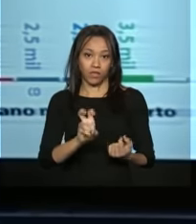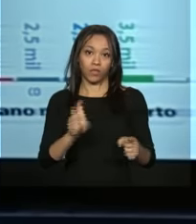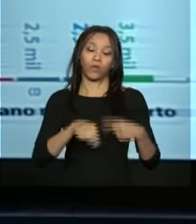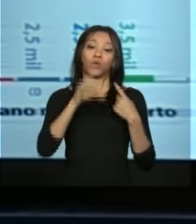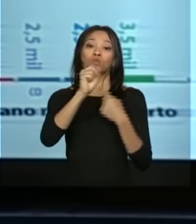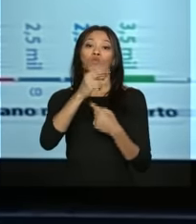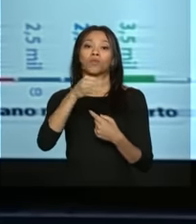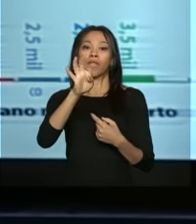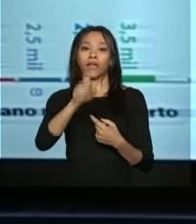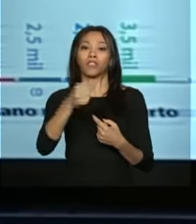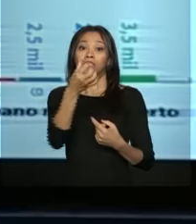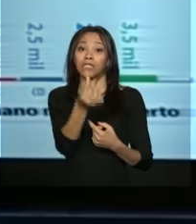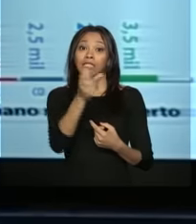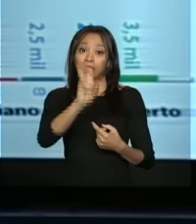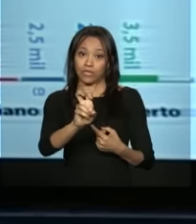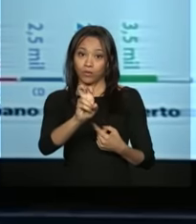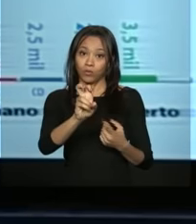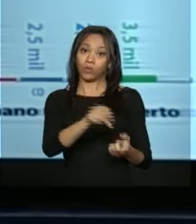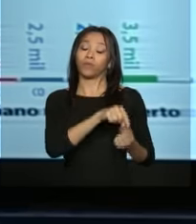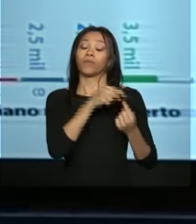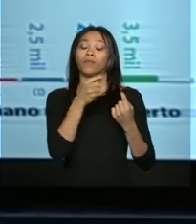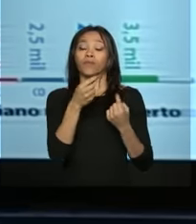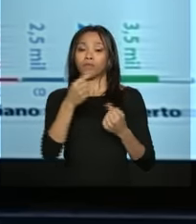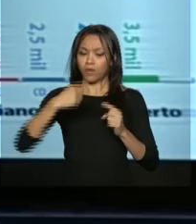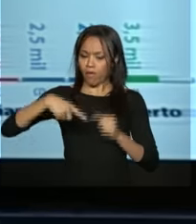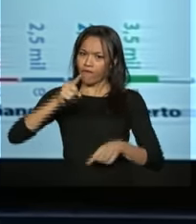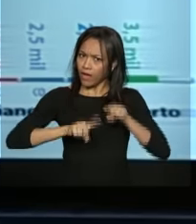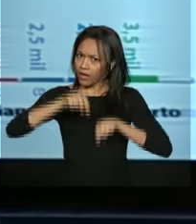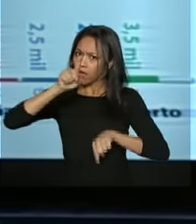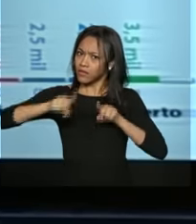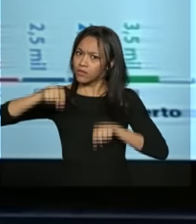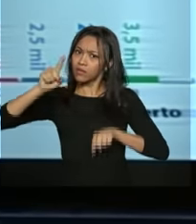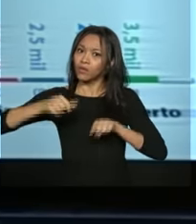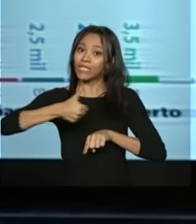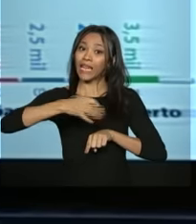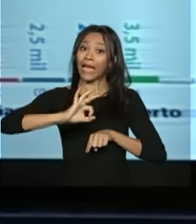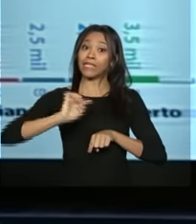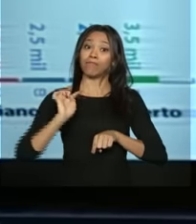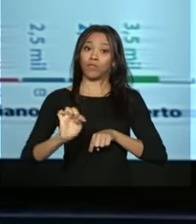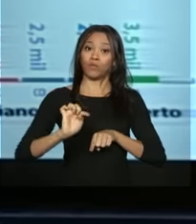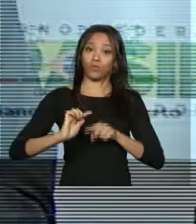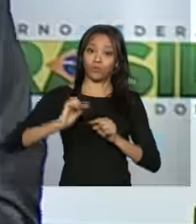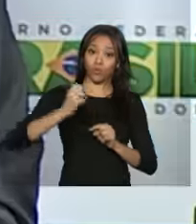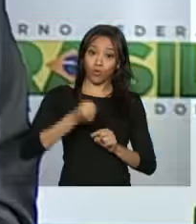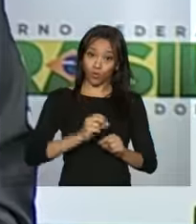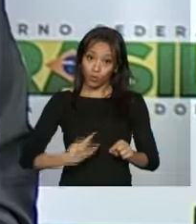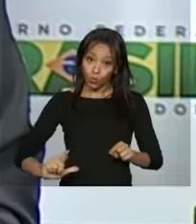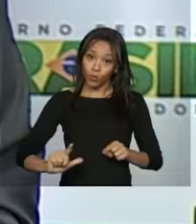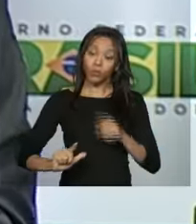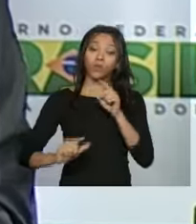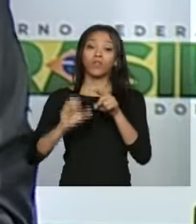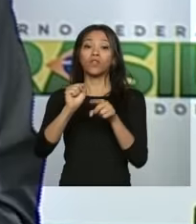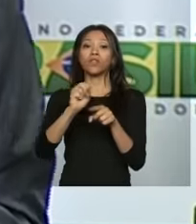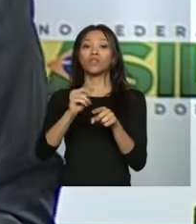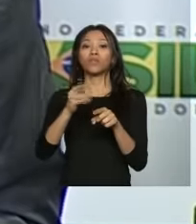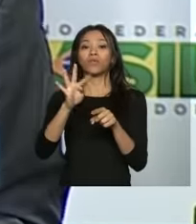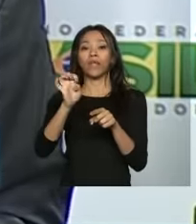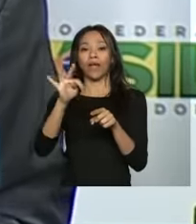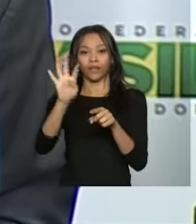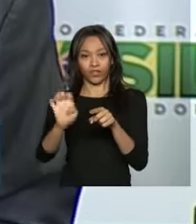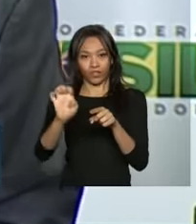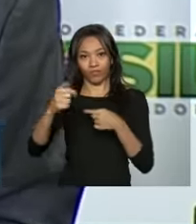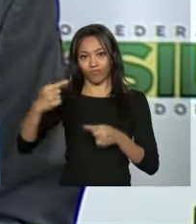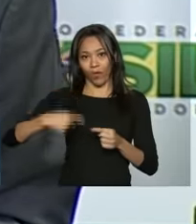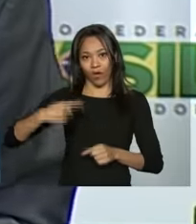Sudeste 65 tem uma variação de preço de 10.000 entre a região sul e sudeste não há o que